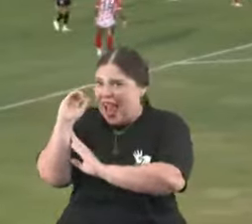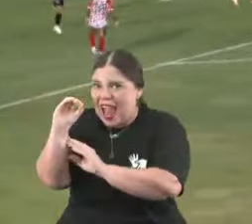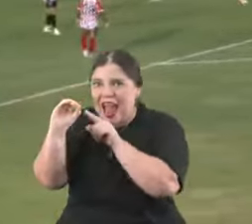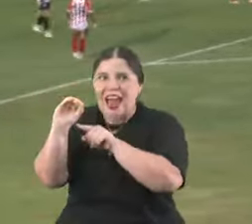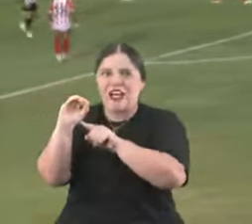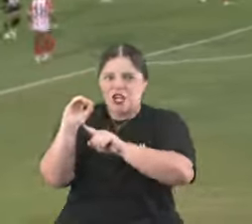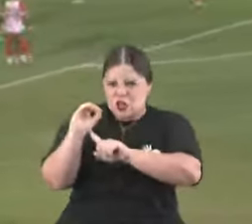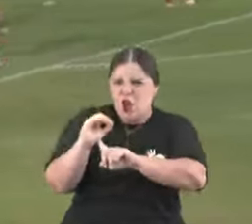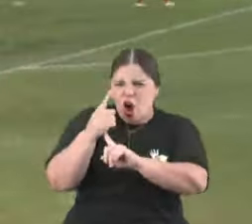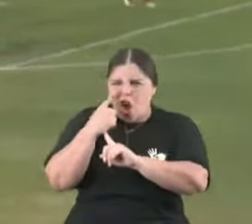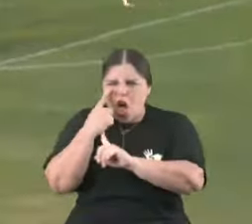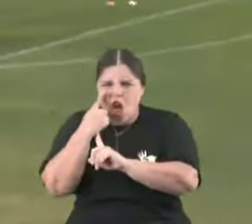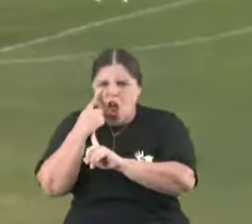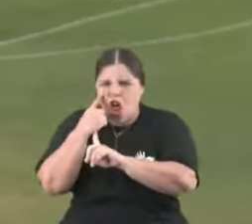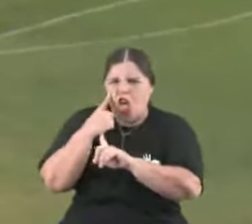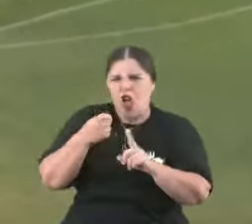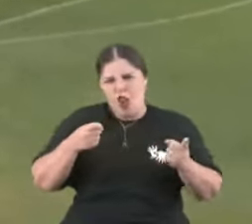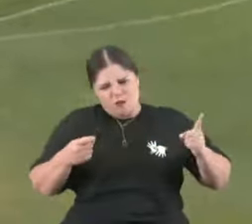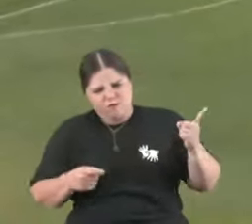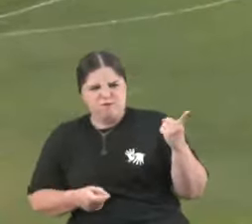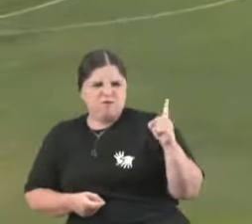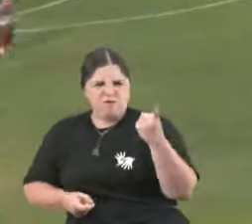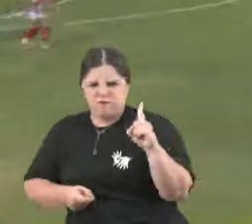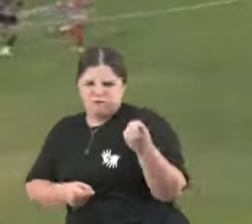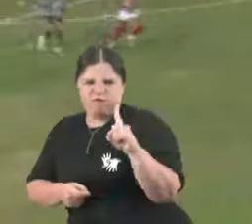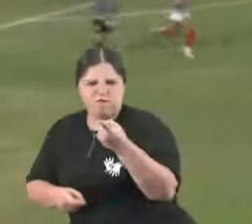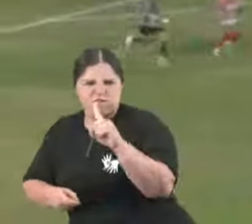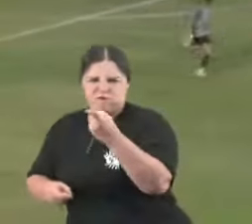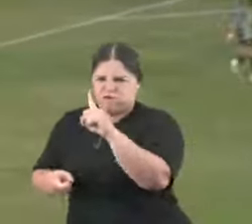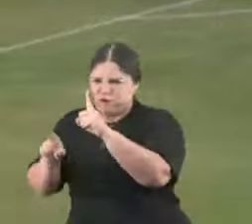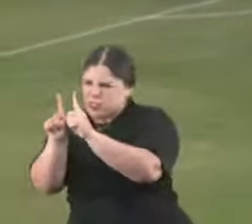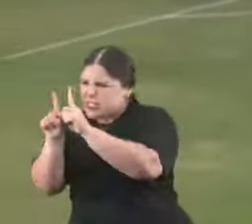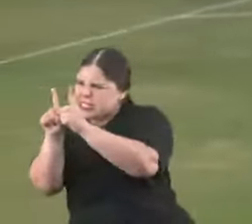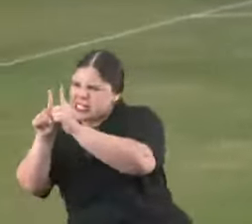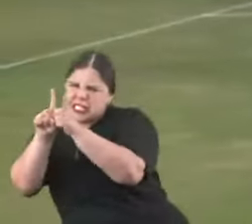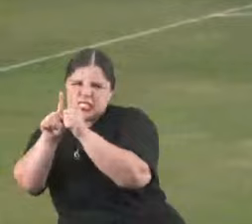Tenta a devolução, fica na marcação, recuperação do Asa. Didira.